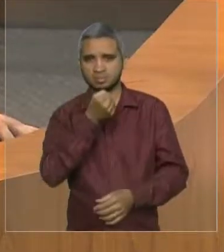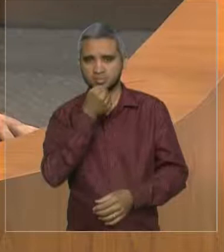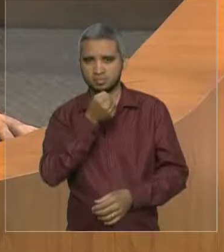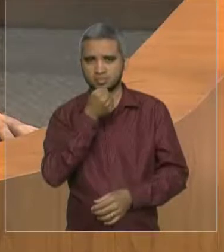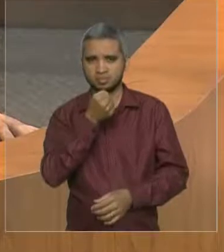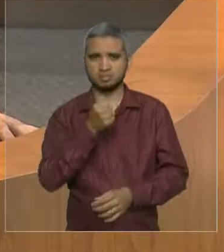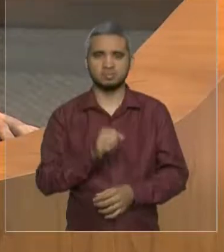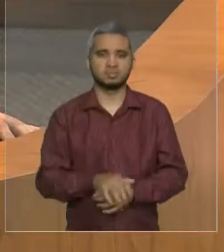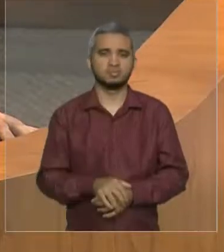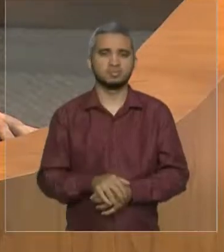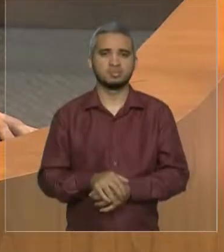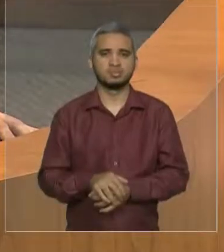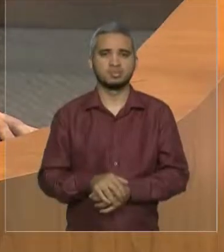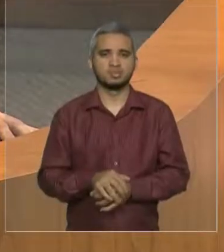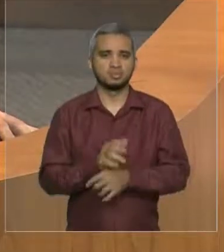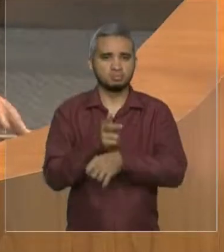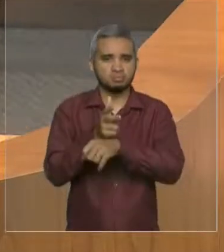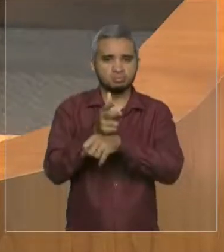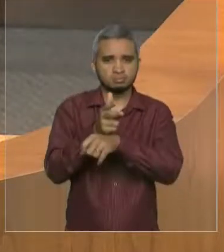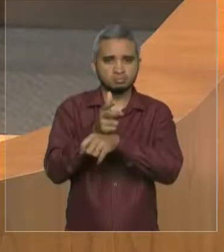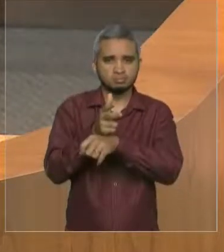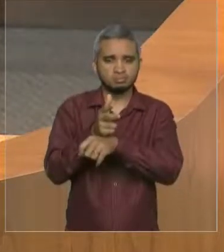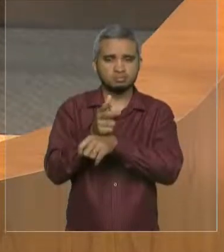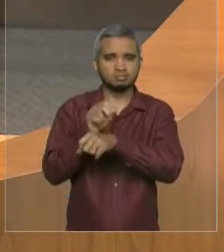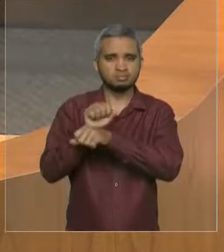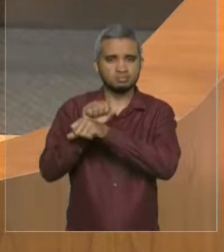parlamento estadual. E aí cito